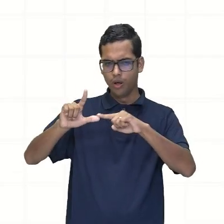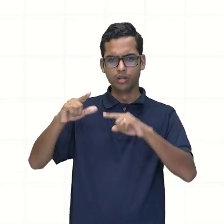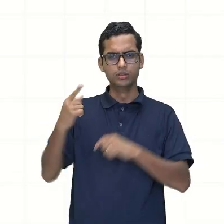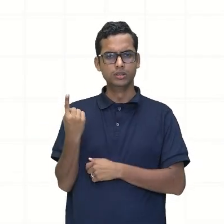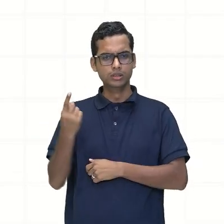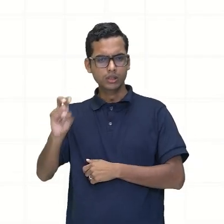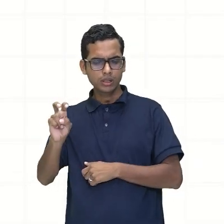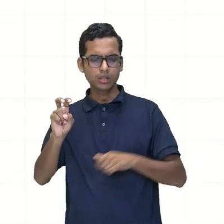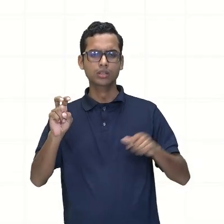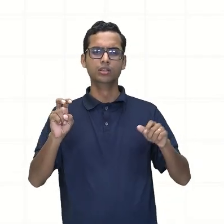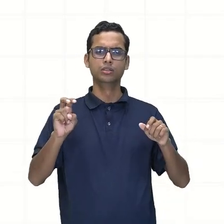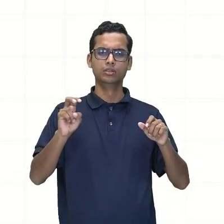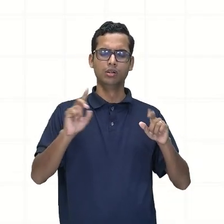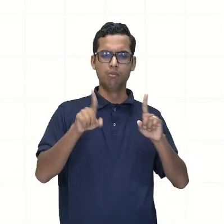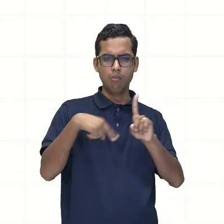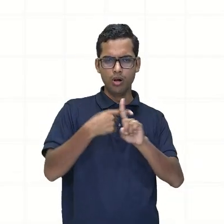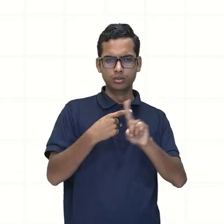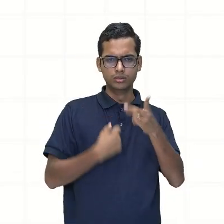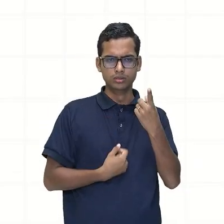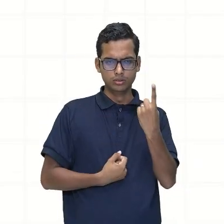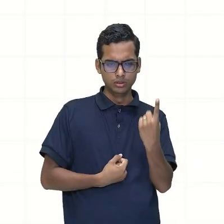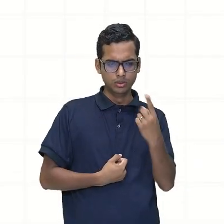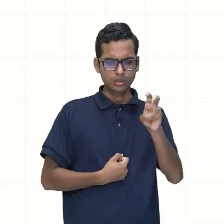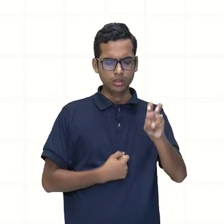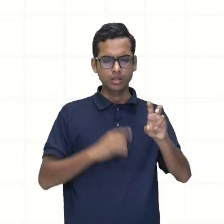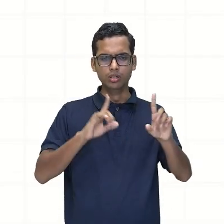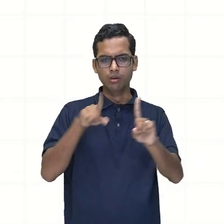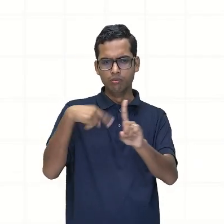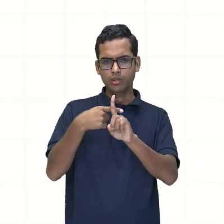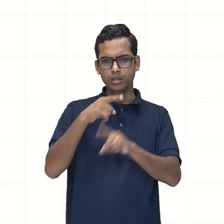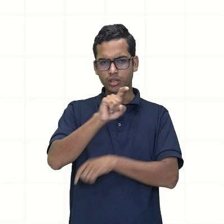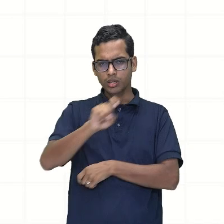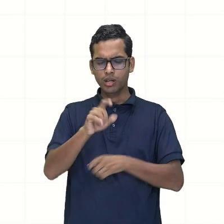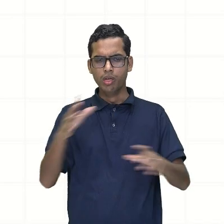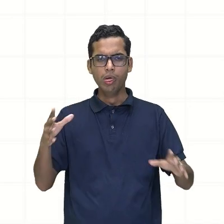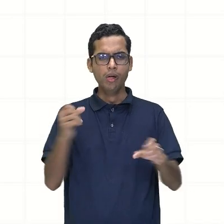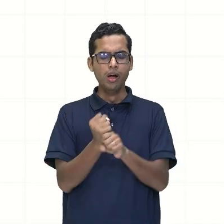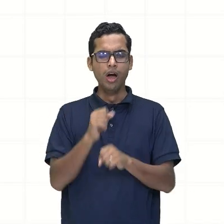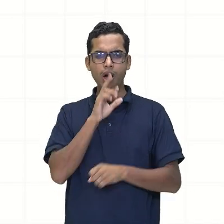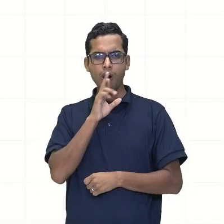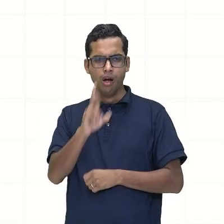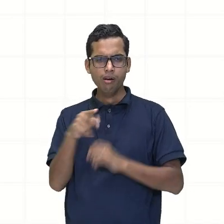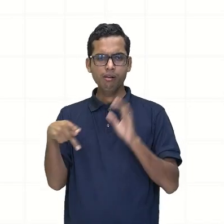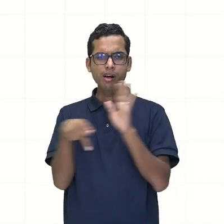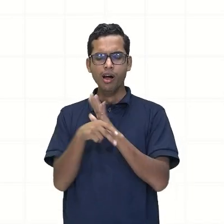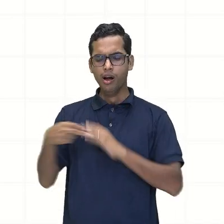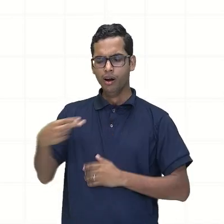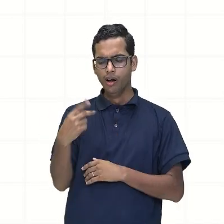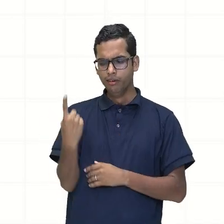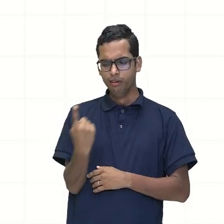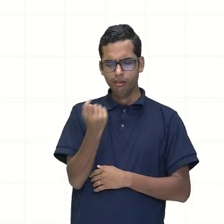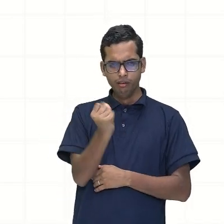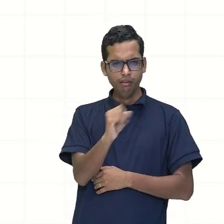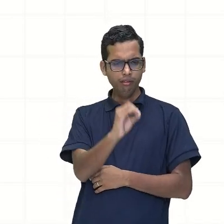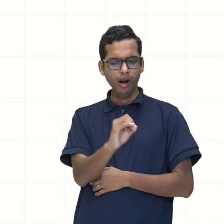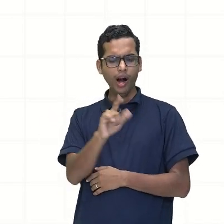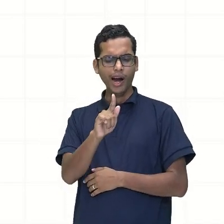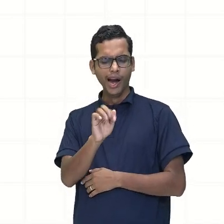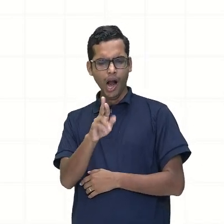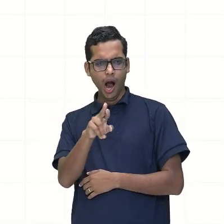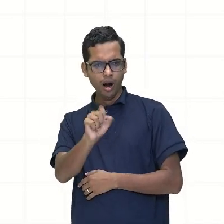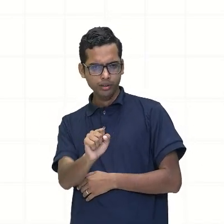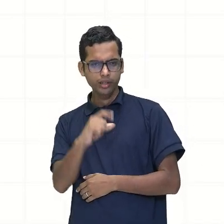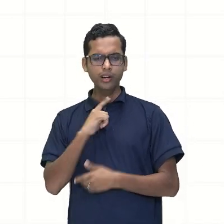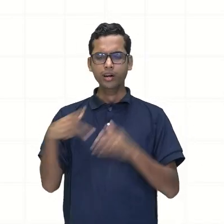15 mais x é igual a 180 graus. 15 mais 15 é